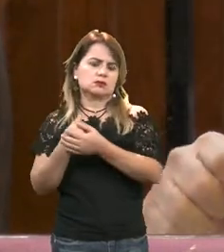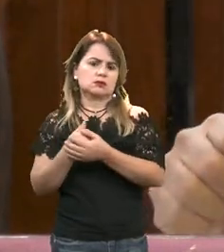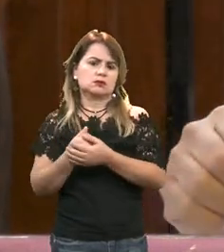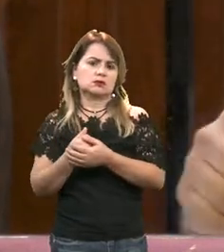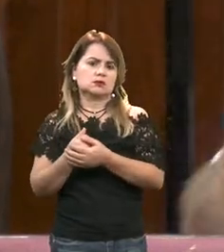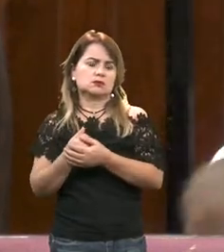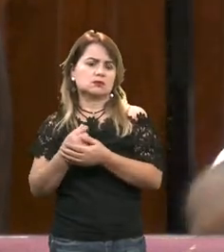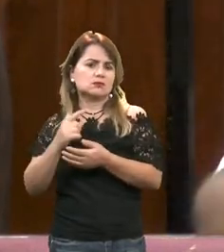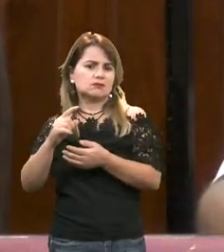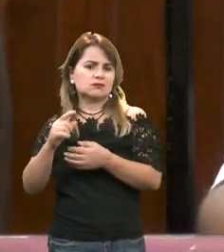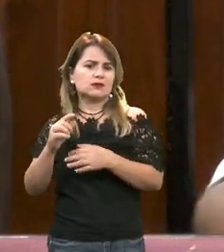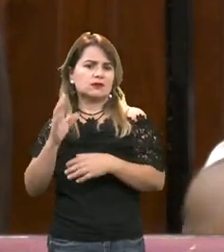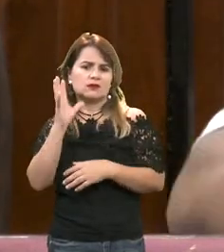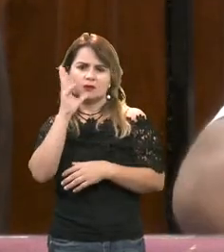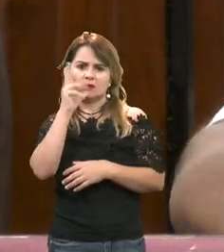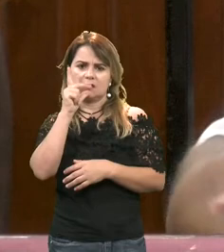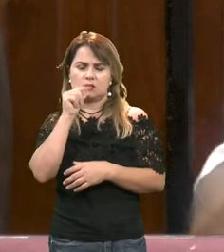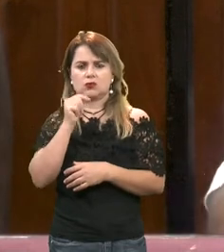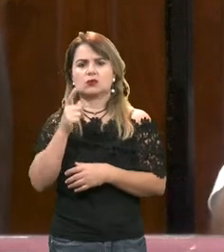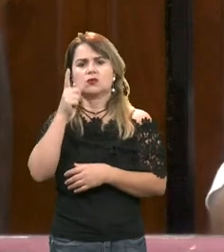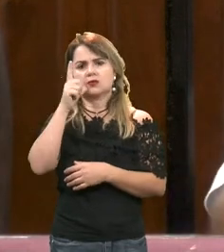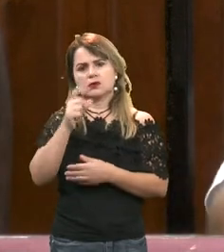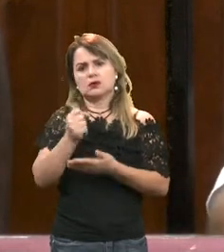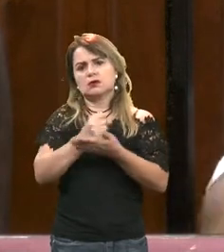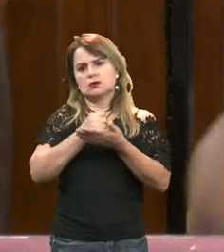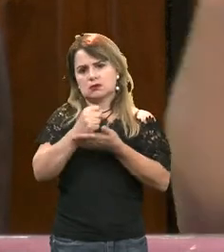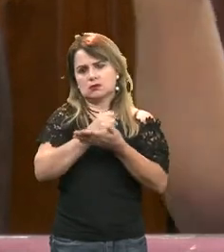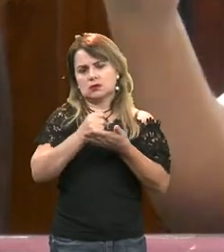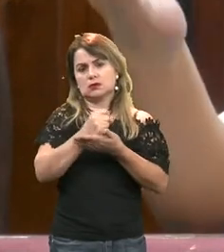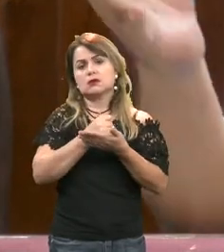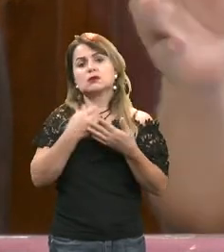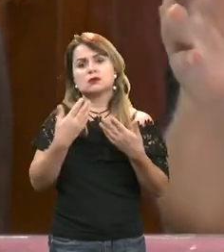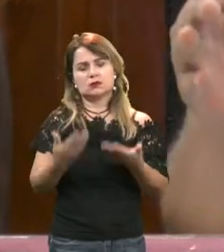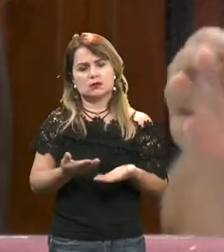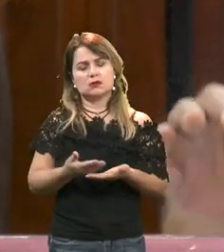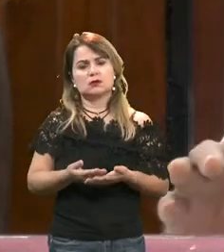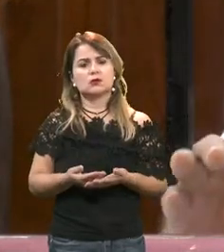remédio. Então, eu tenho dificuldade de entender tudo isso aí ainda, do